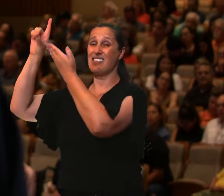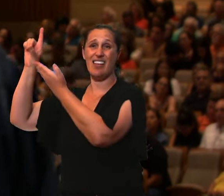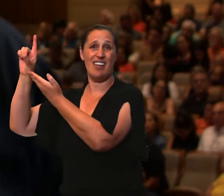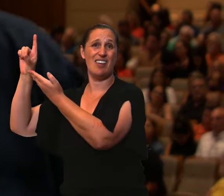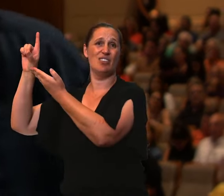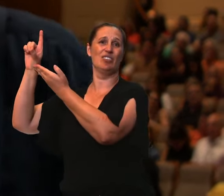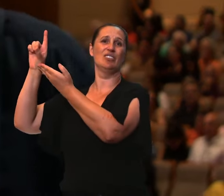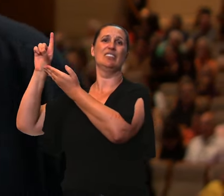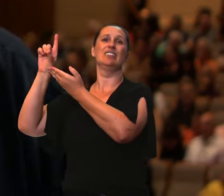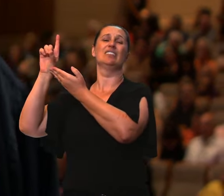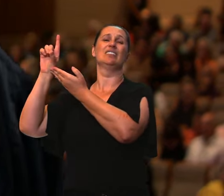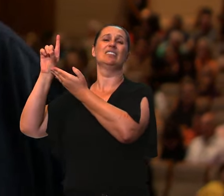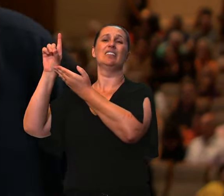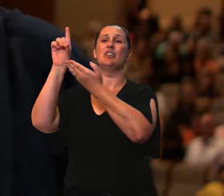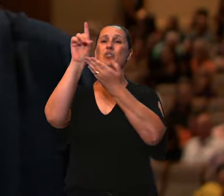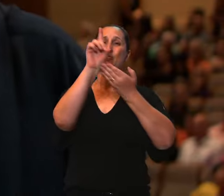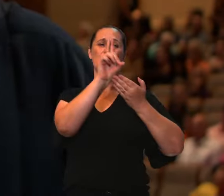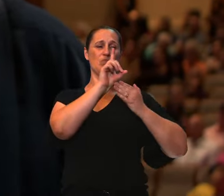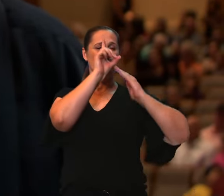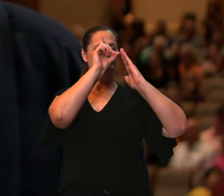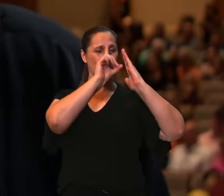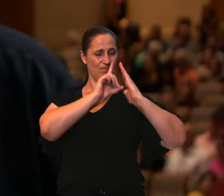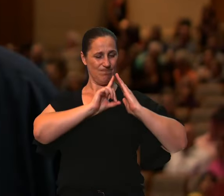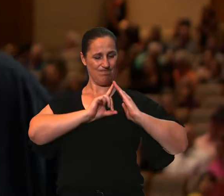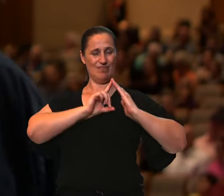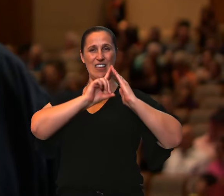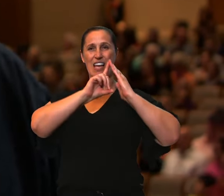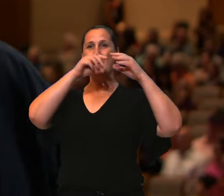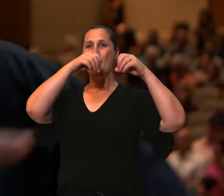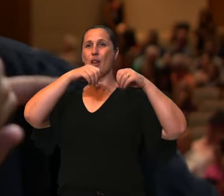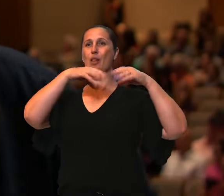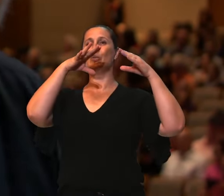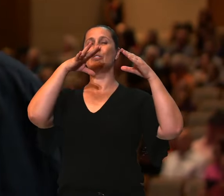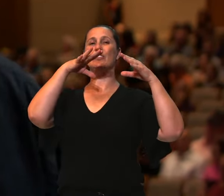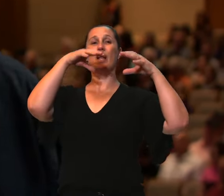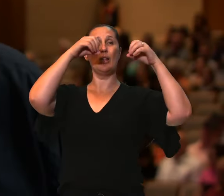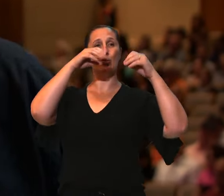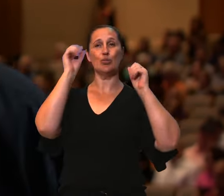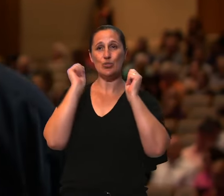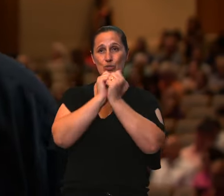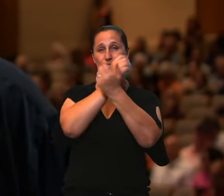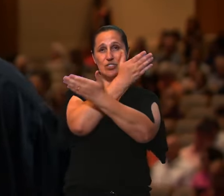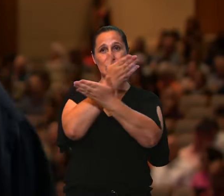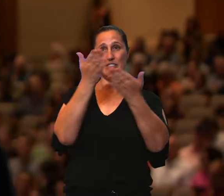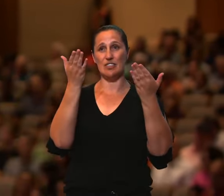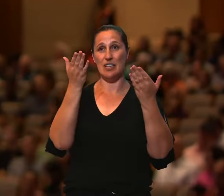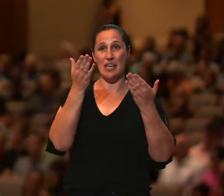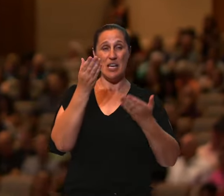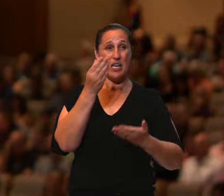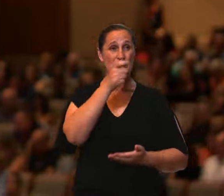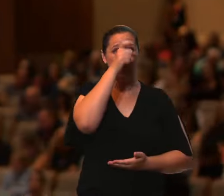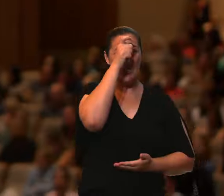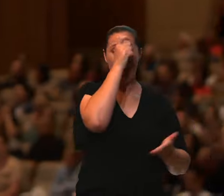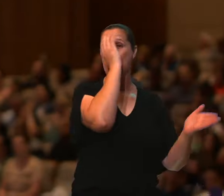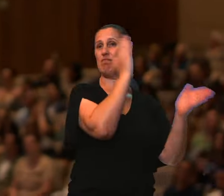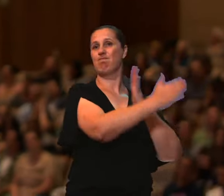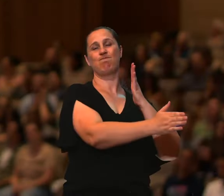daquele que tem Jesus no seu coração porquanto ele é a luz e a luz habita em você as trevas saem da sua